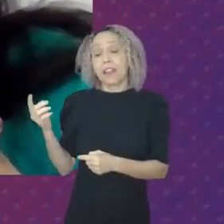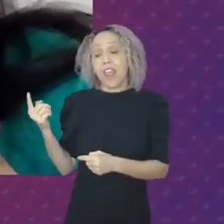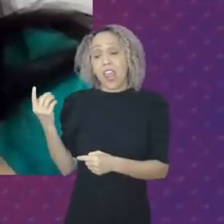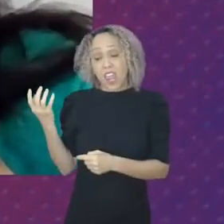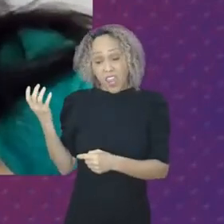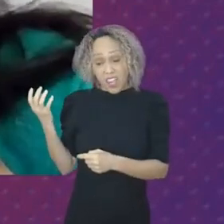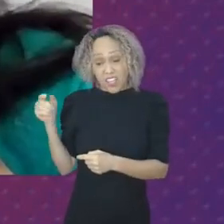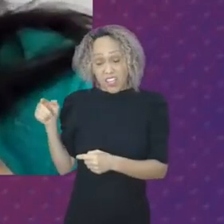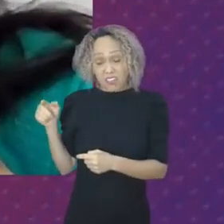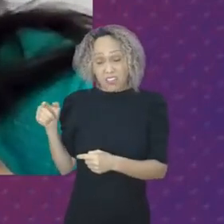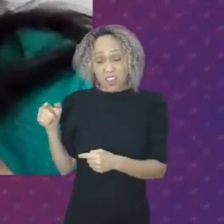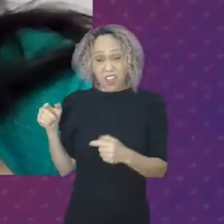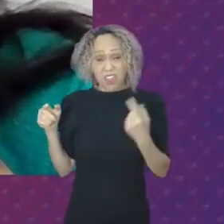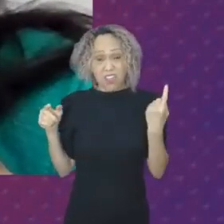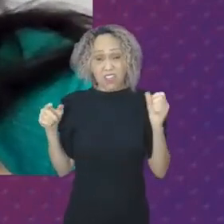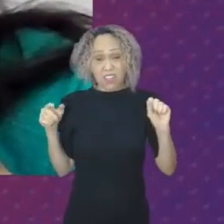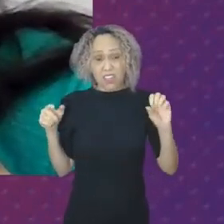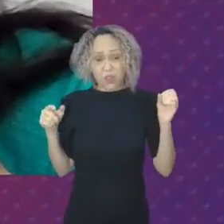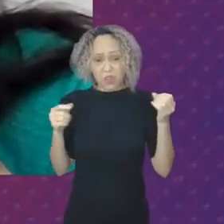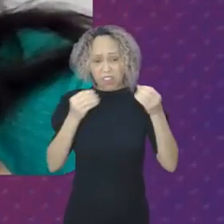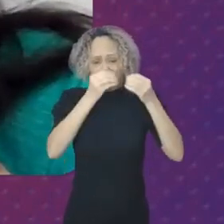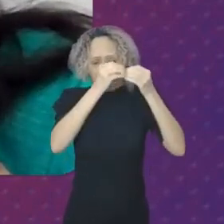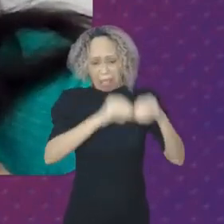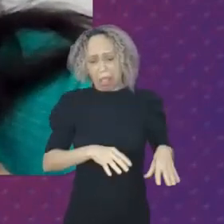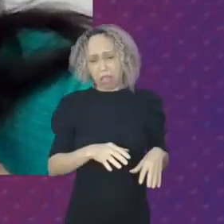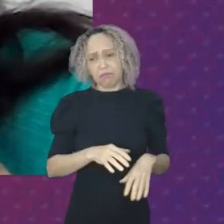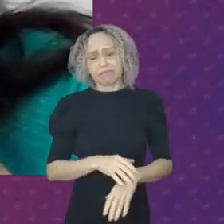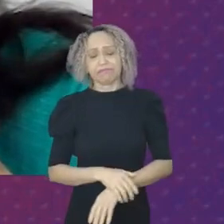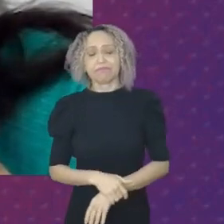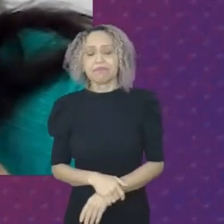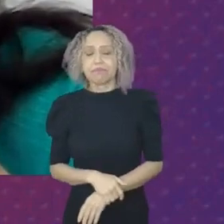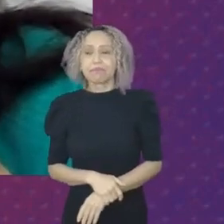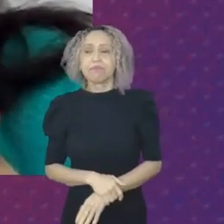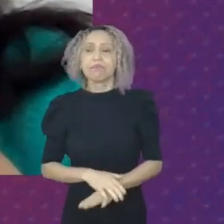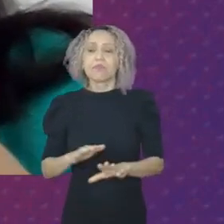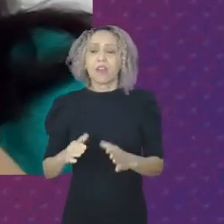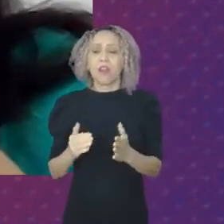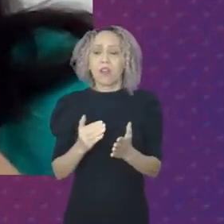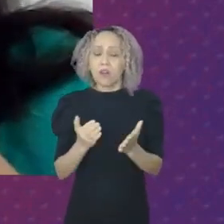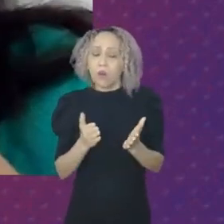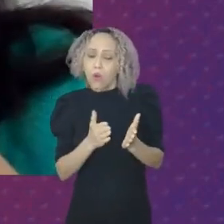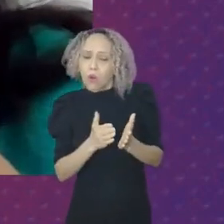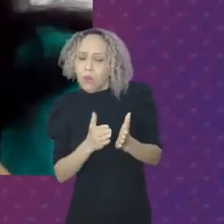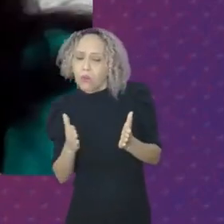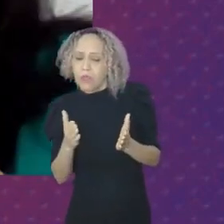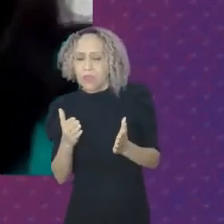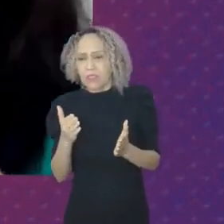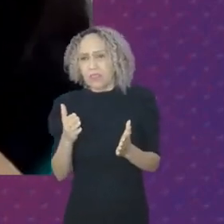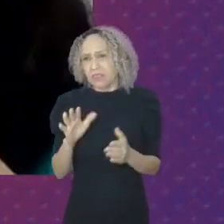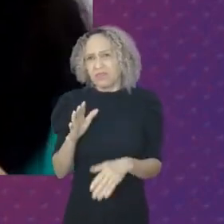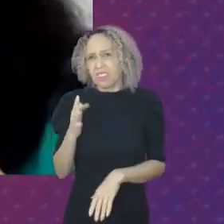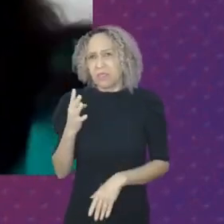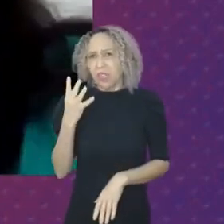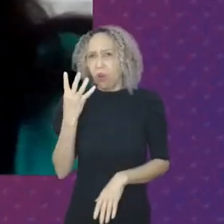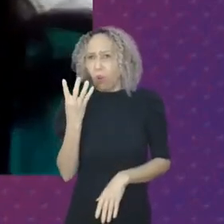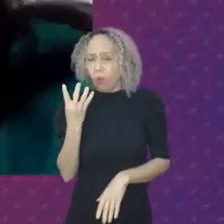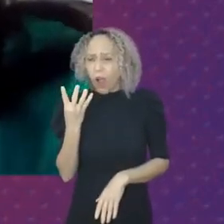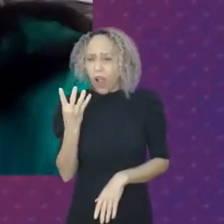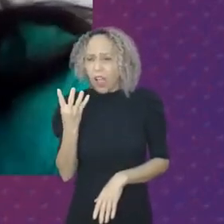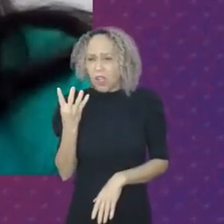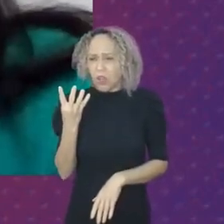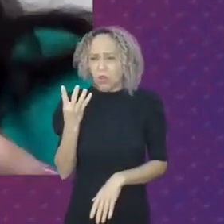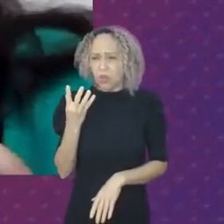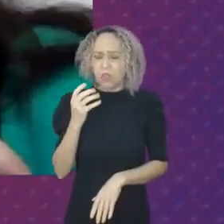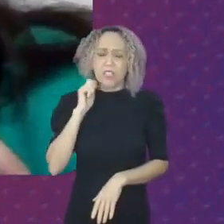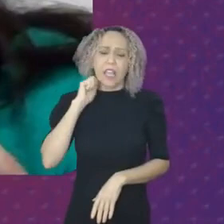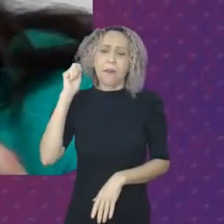nós lançamos no início do mês de abril de 2023, mais precisamente dia 4 de abril, numa visita da